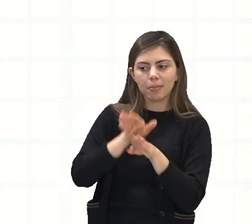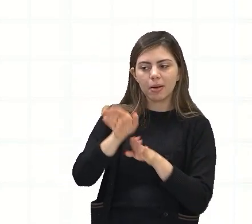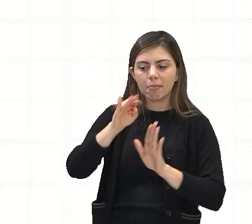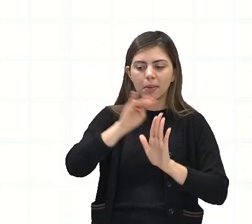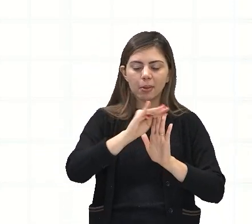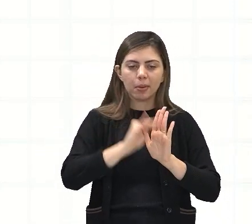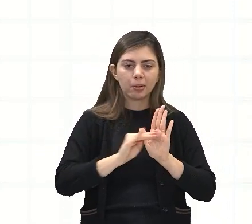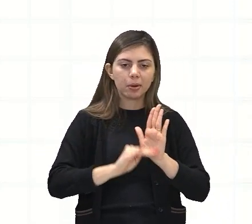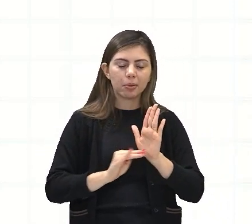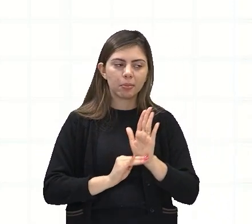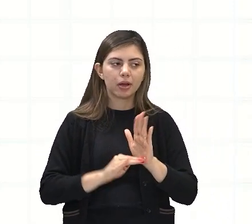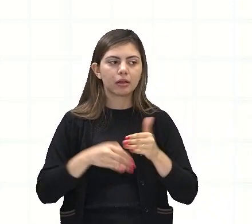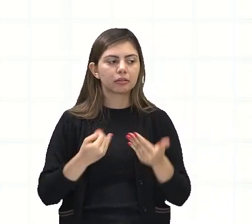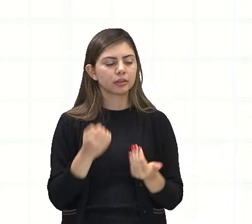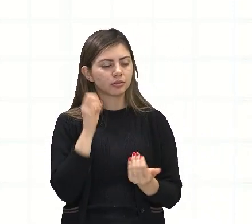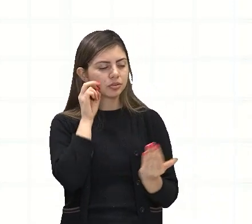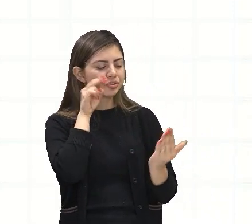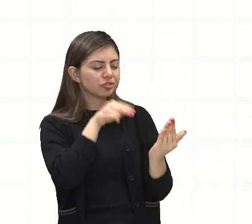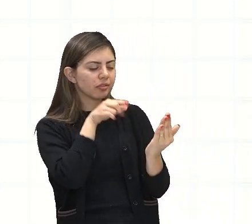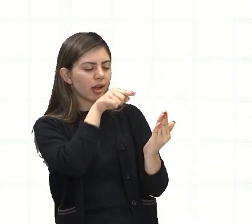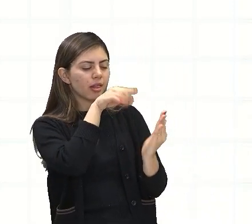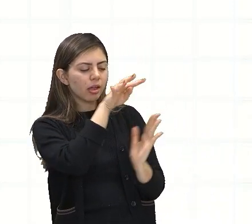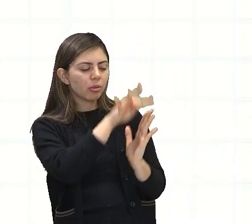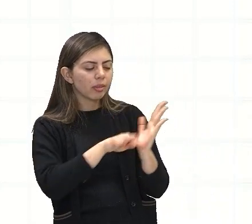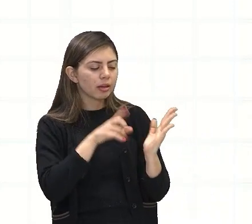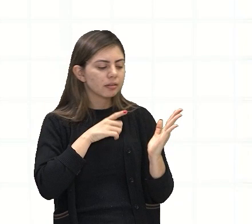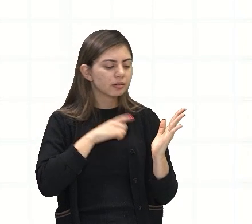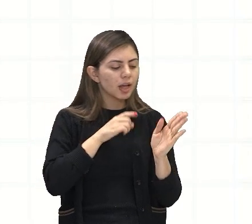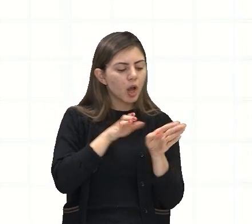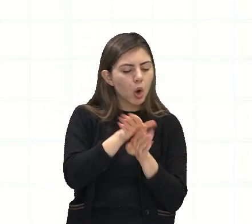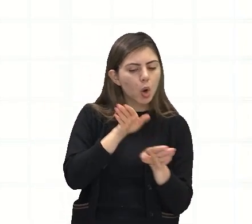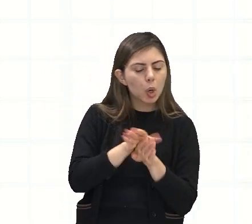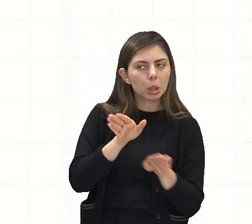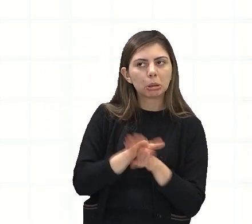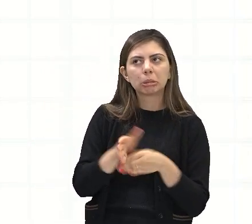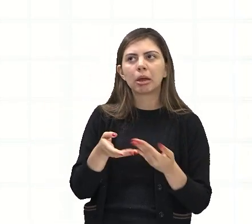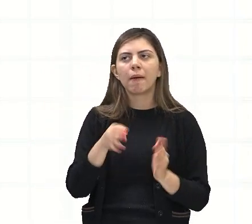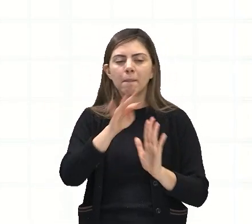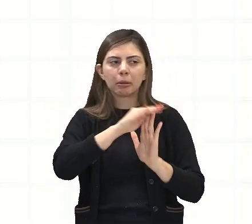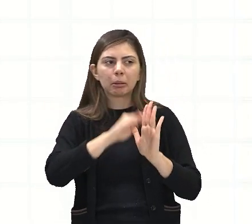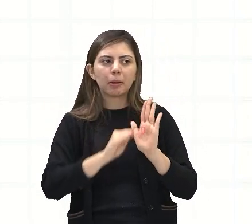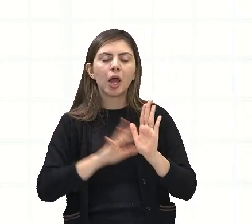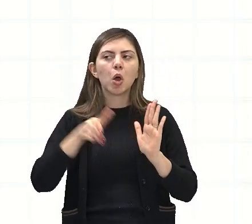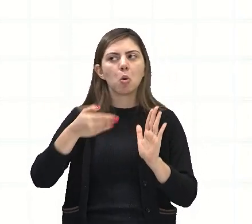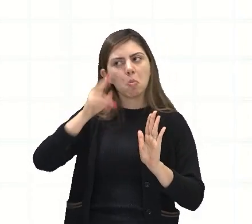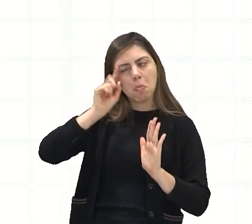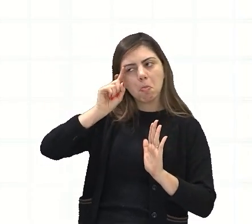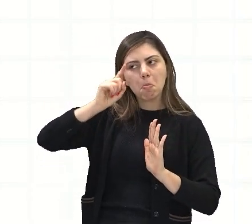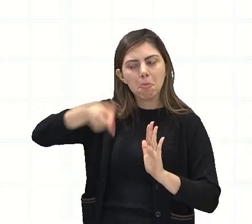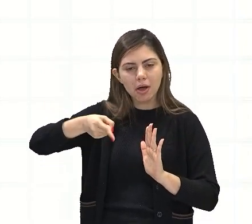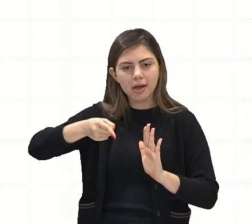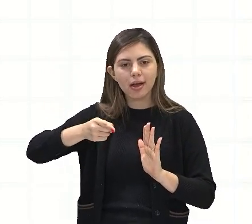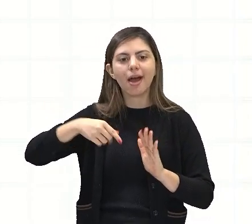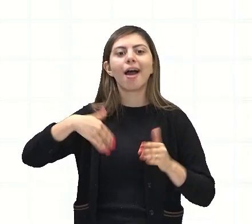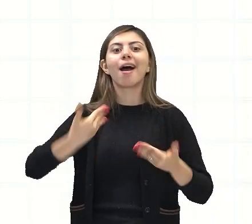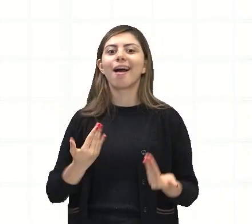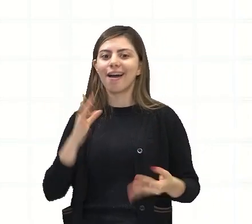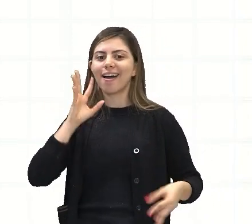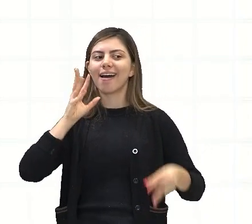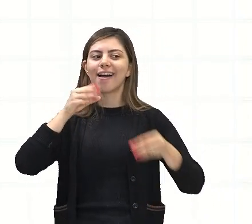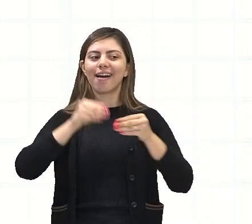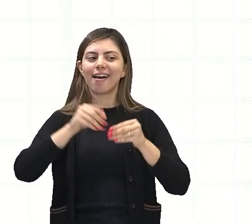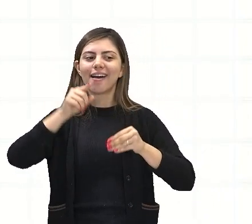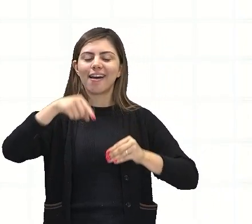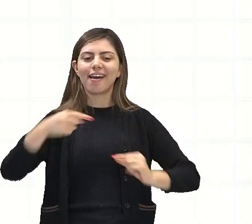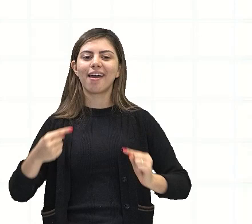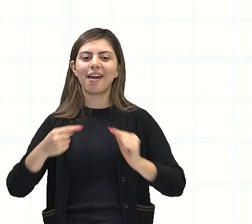texto traz instruções, orientações, conselhos, comandos, ordens. Então, aqui eu tenho